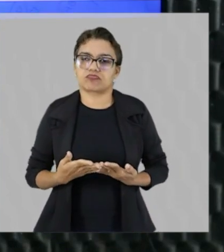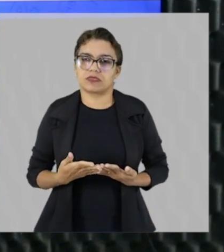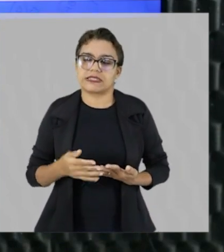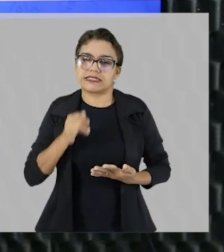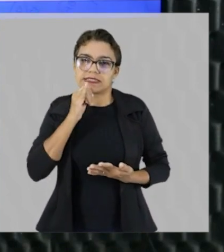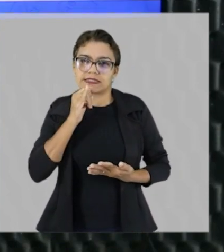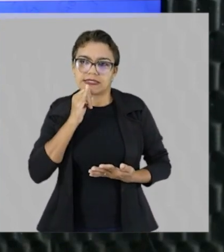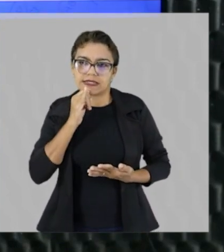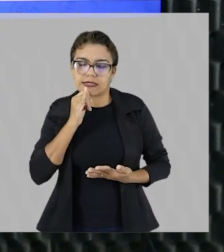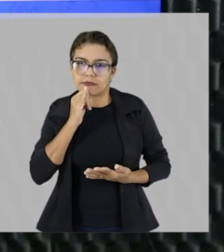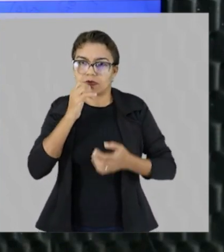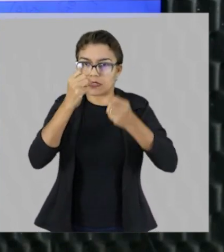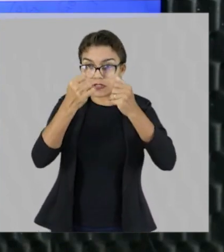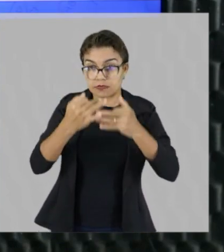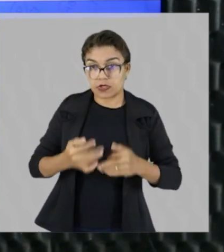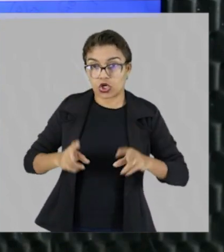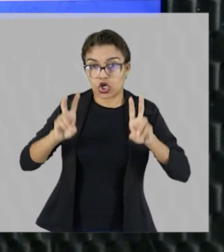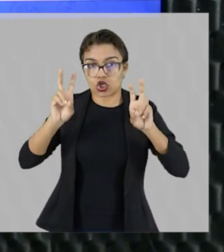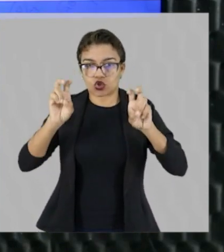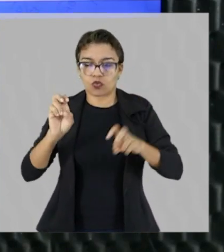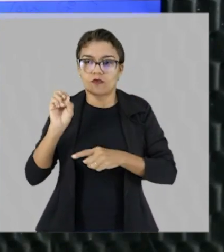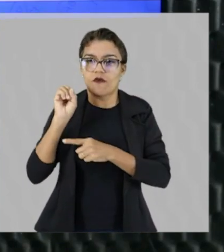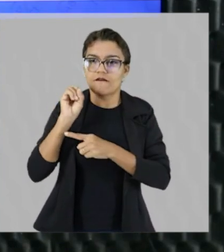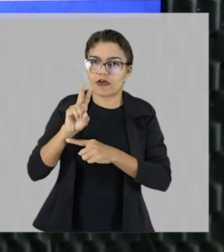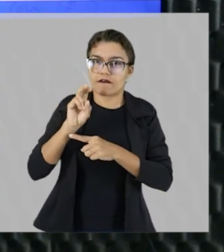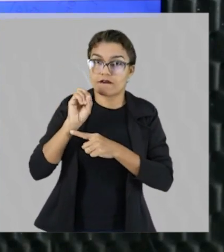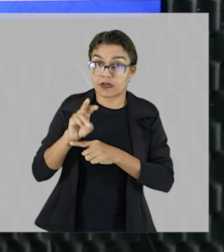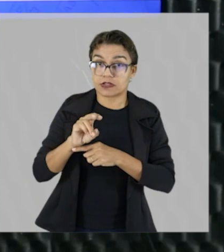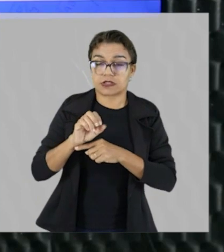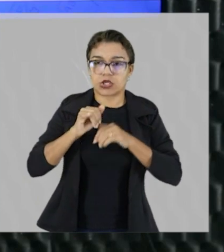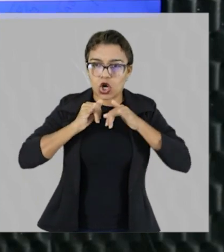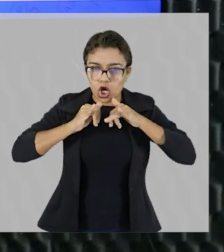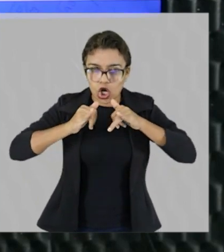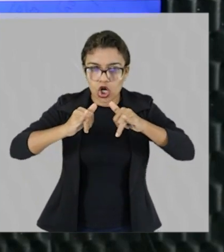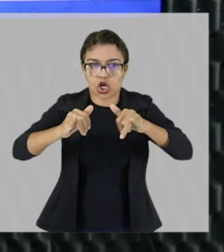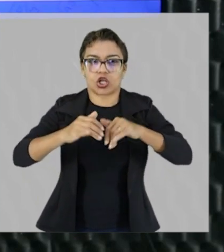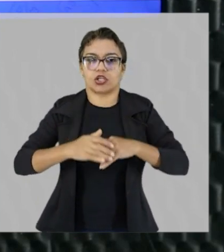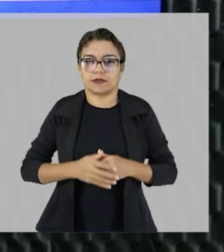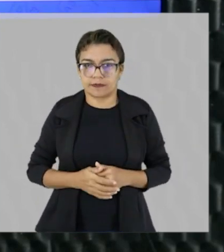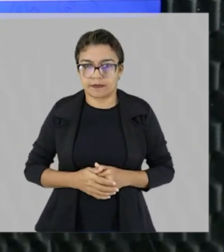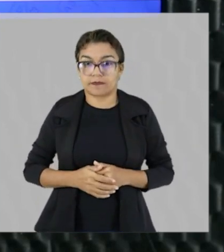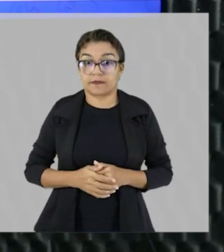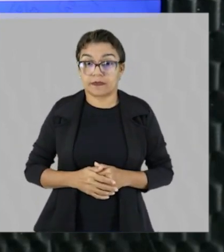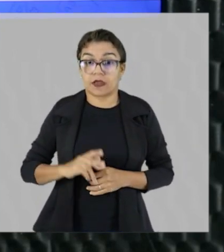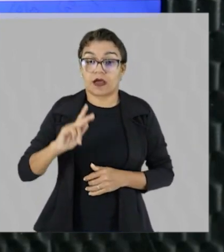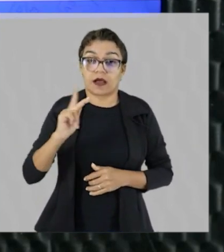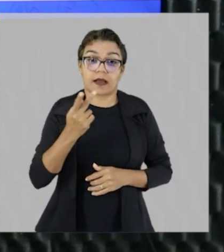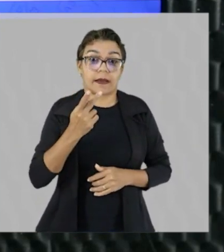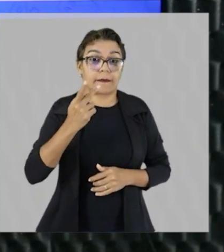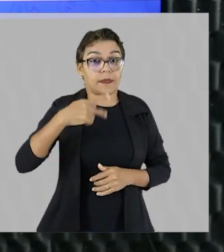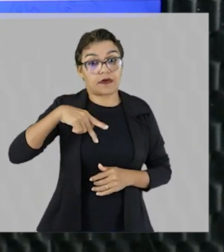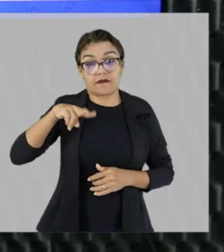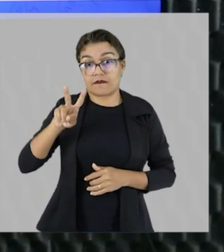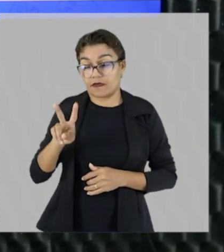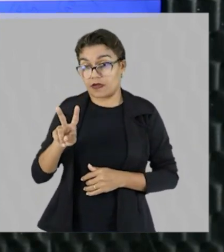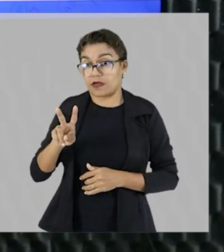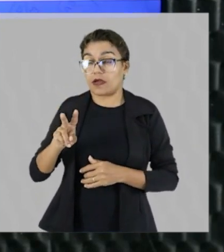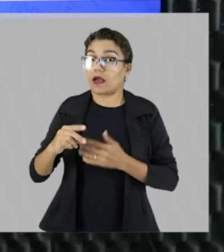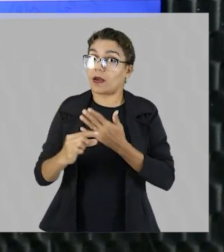sobre o contágio e a prevenção do papiloma humano, a autora informa aos